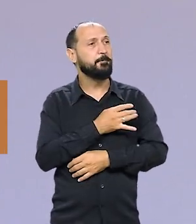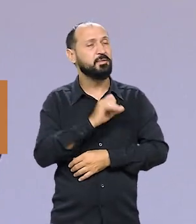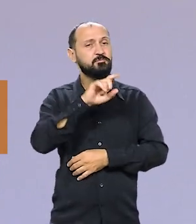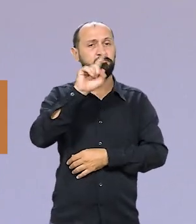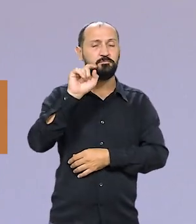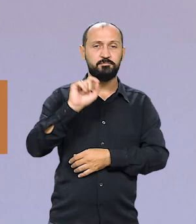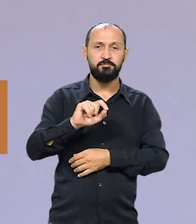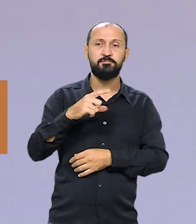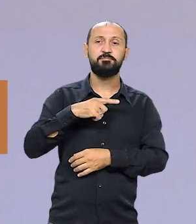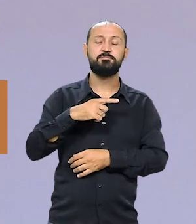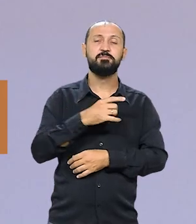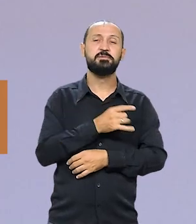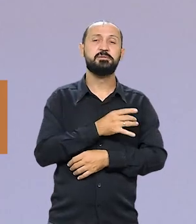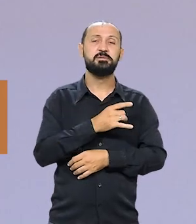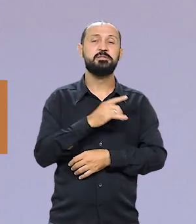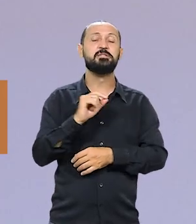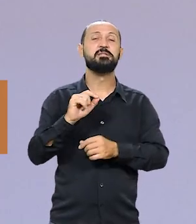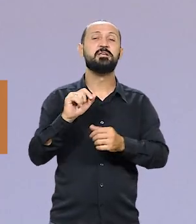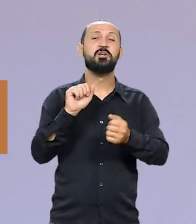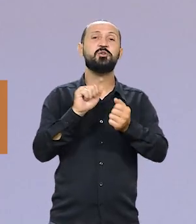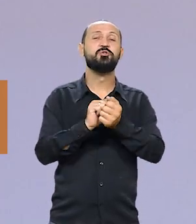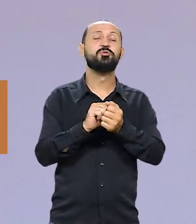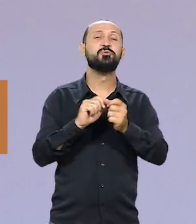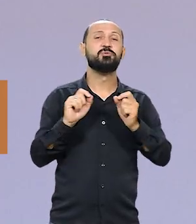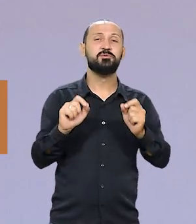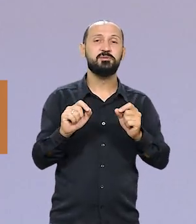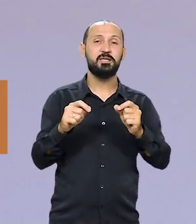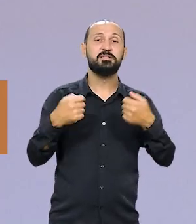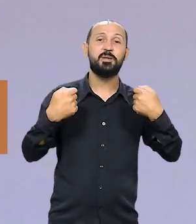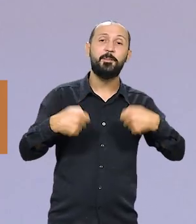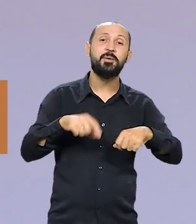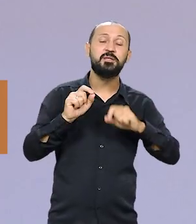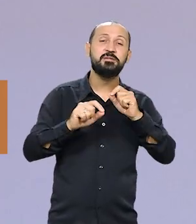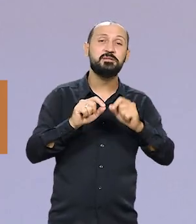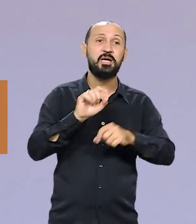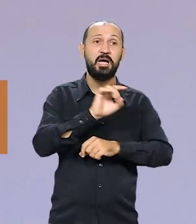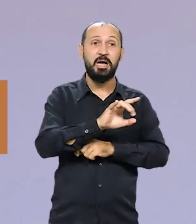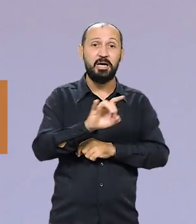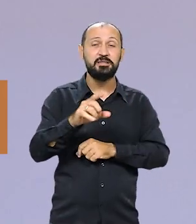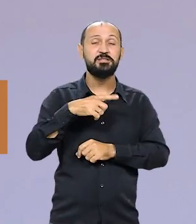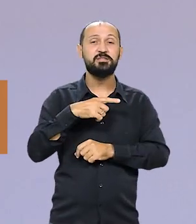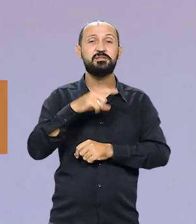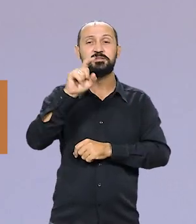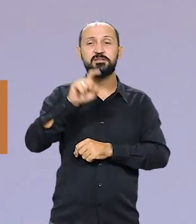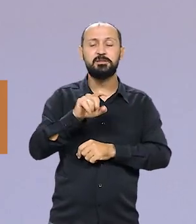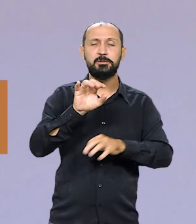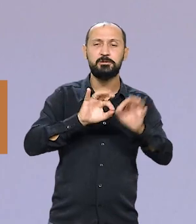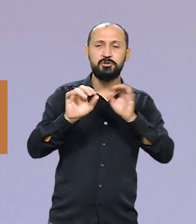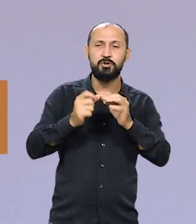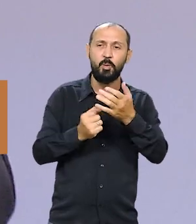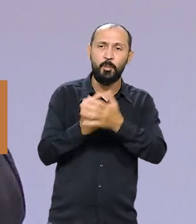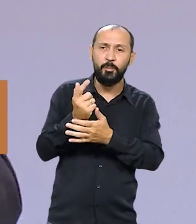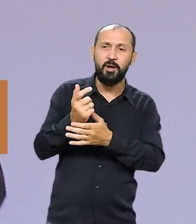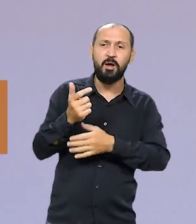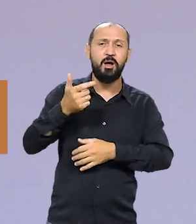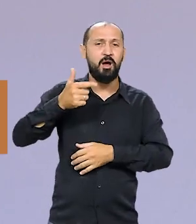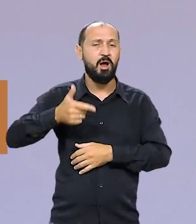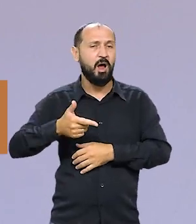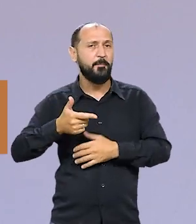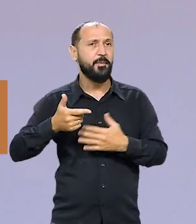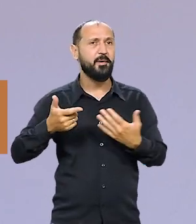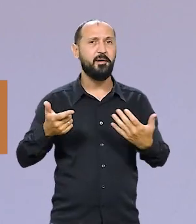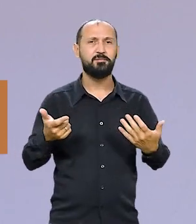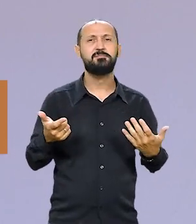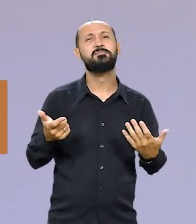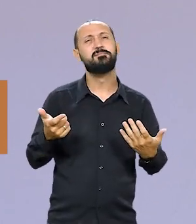mais medo, mais insegurança, e dentro da insegurança a gente tenha mais necessidades individuais de se armar,